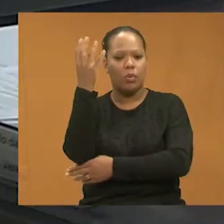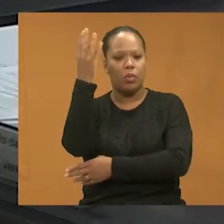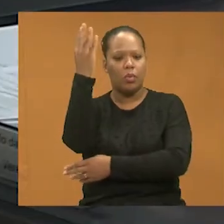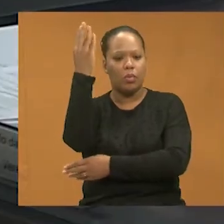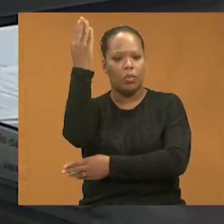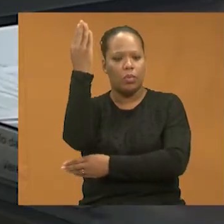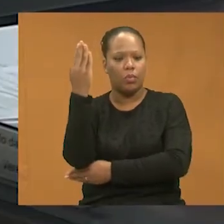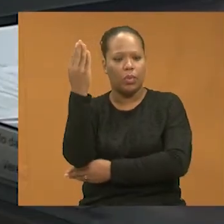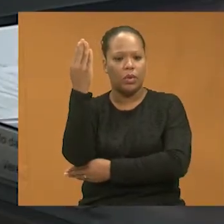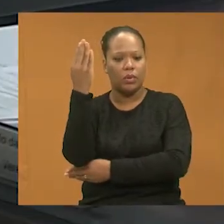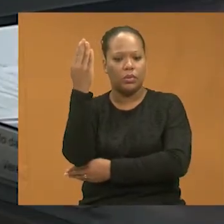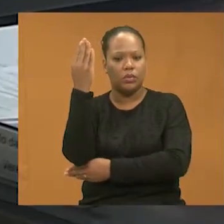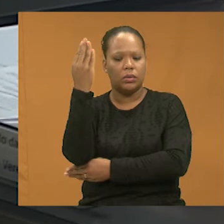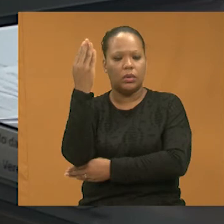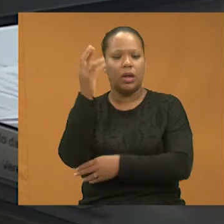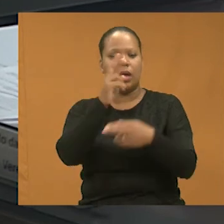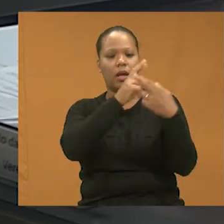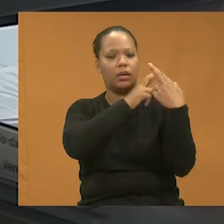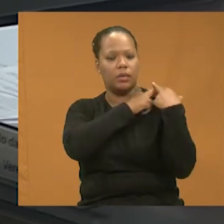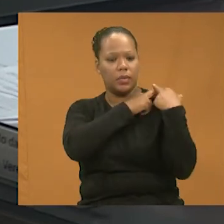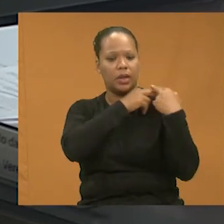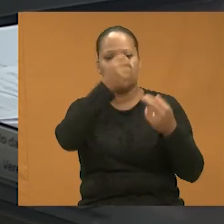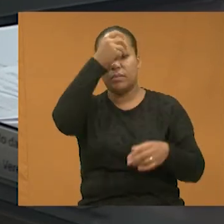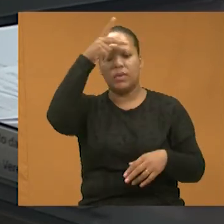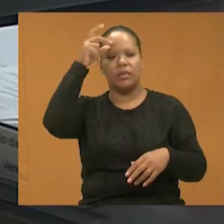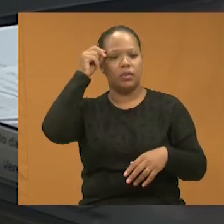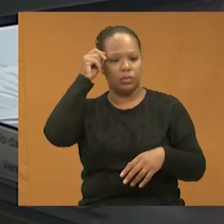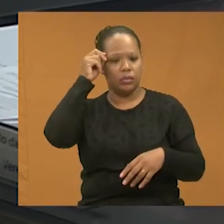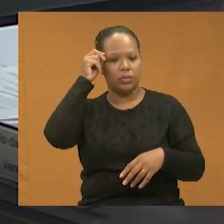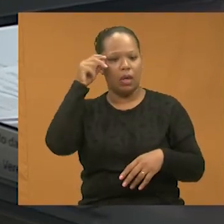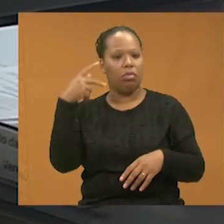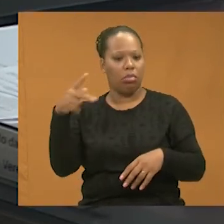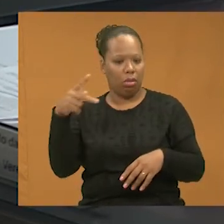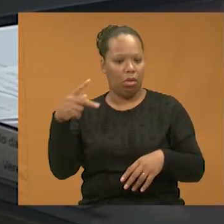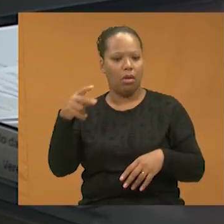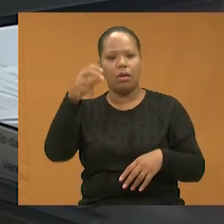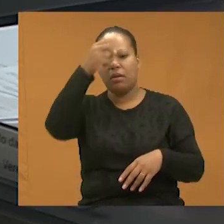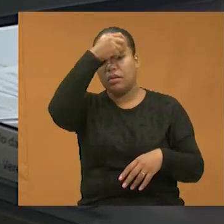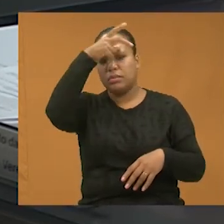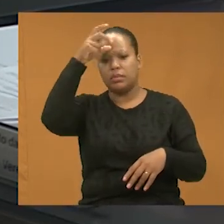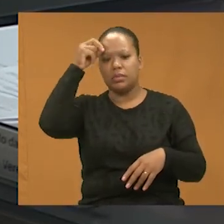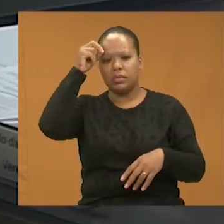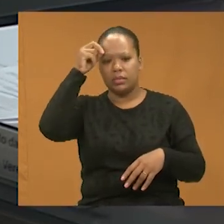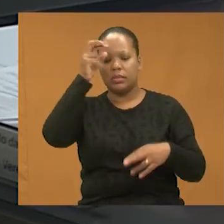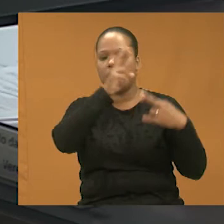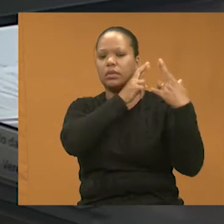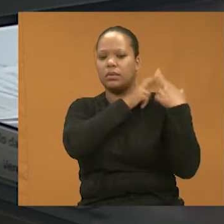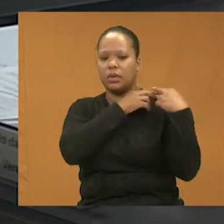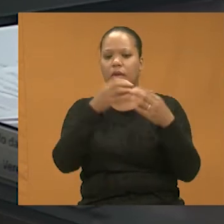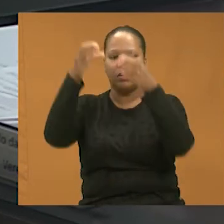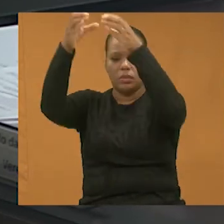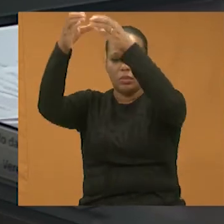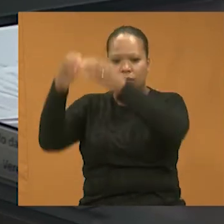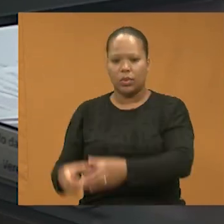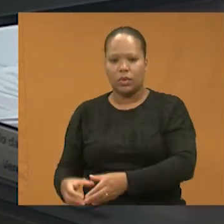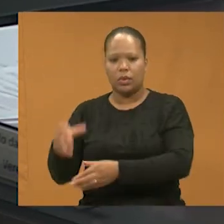poste colocado, é de responsabilidade da prefeitura. É a prefeitura que vai lá colocar o poste.